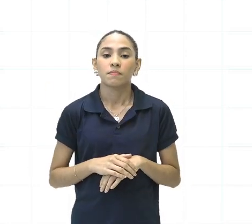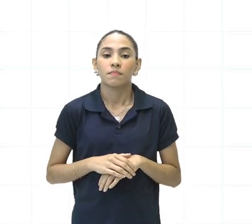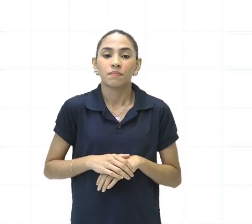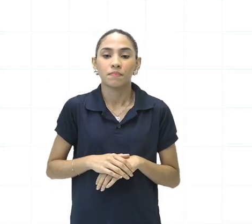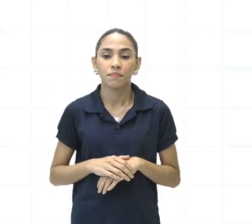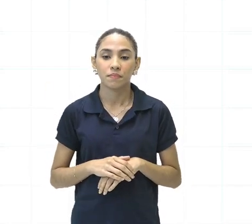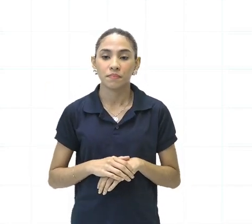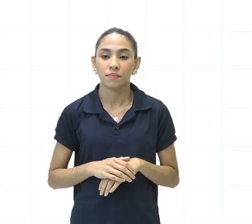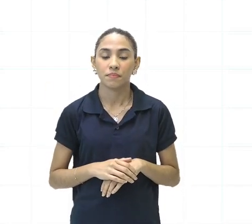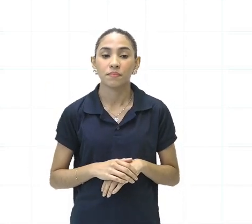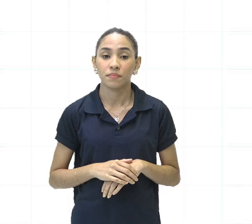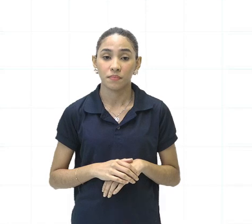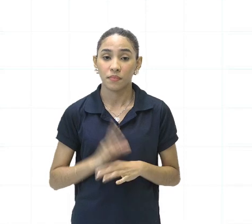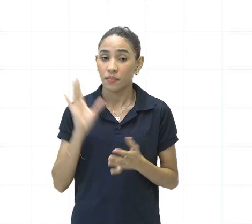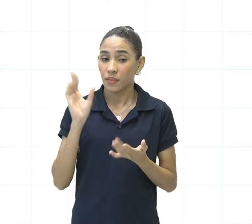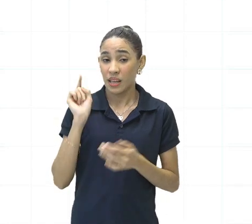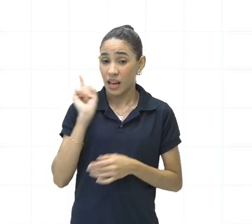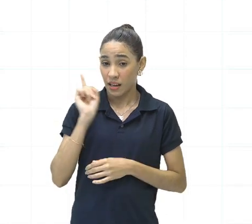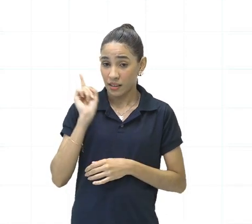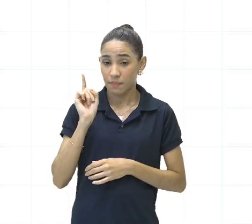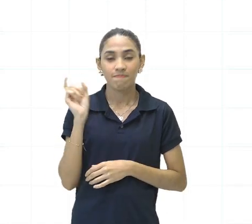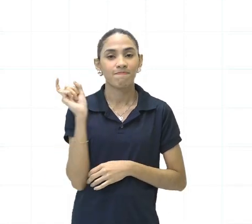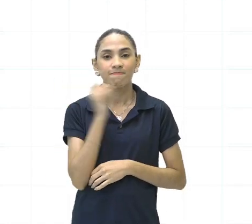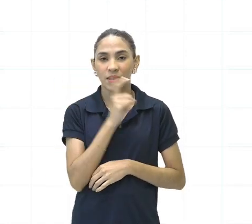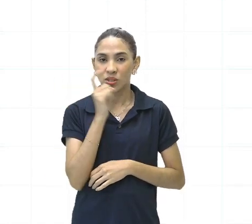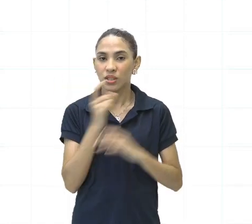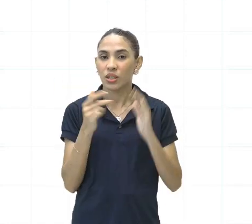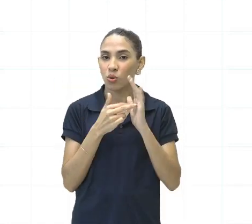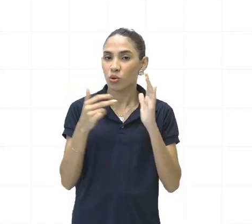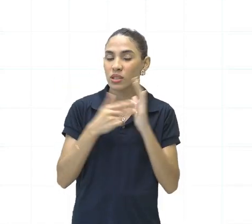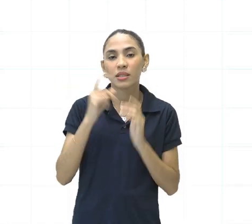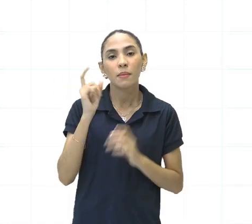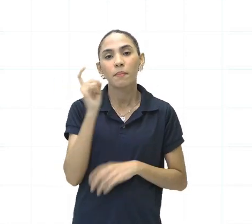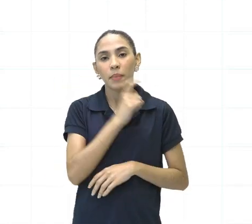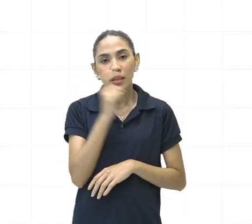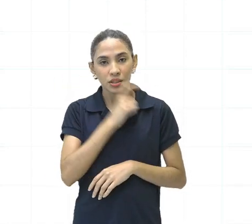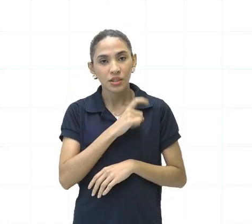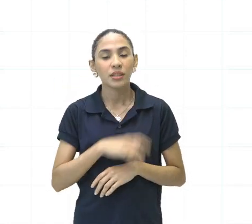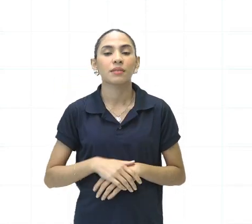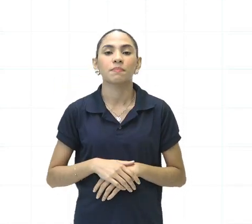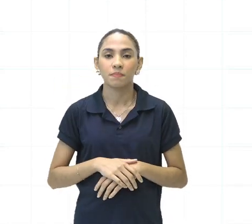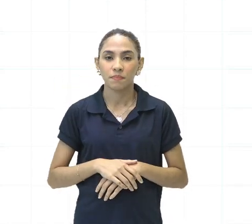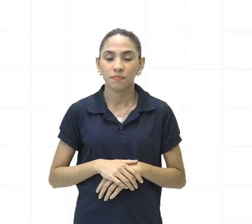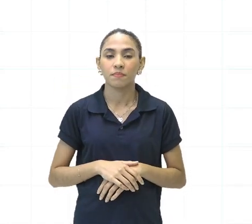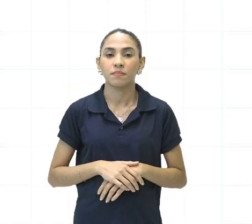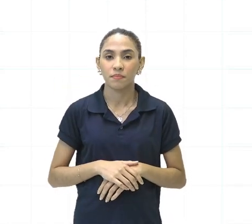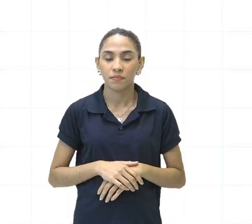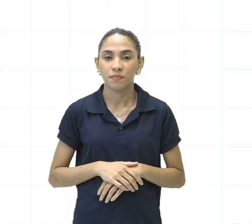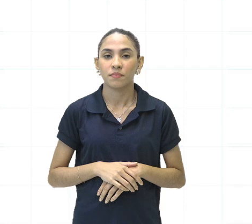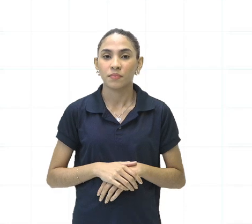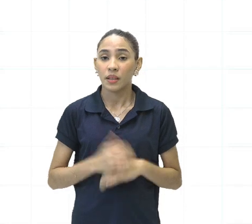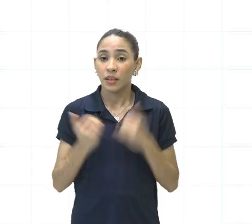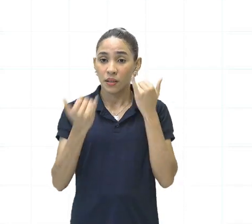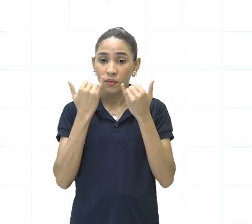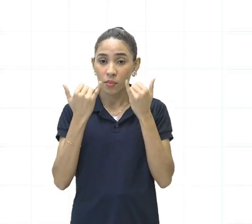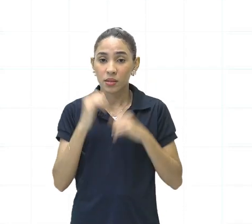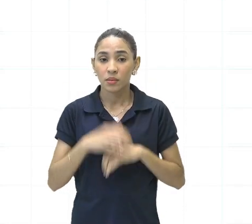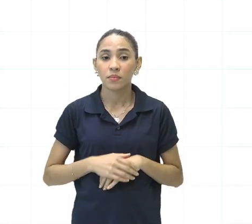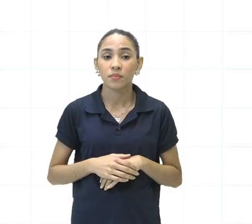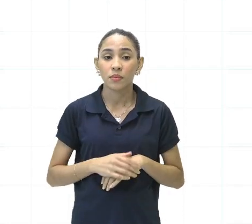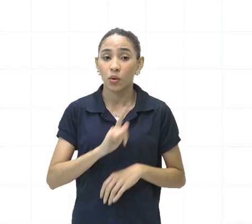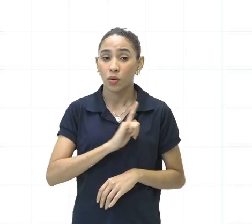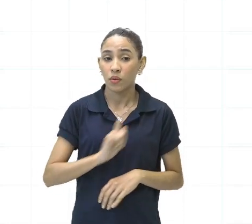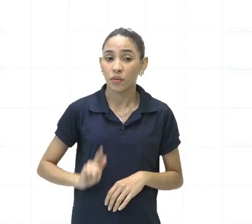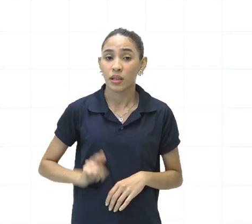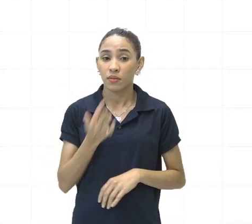aí dizendo que isso era mentira. Então, desmentindo, né, essa informação. Ele diz: o